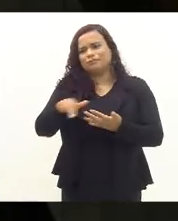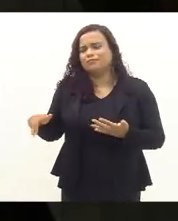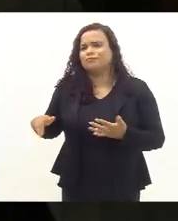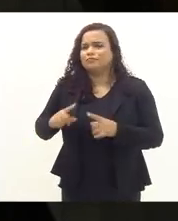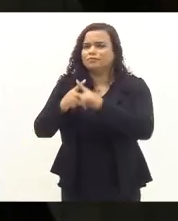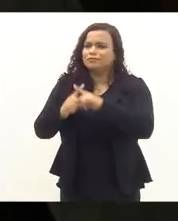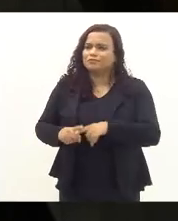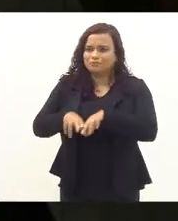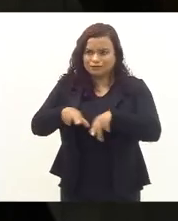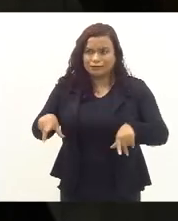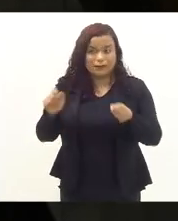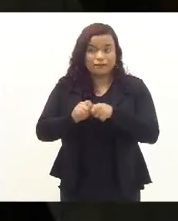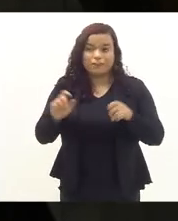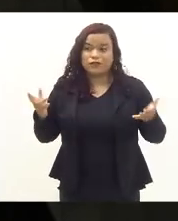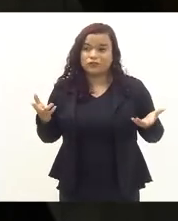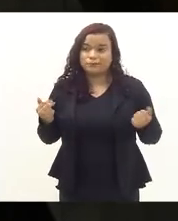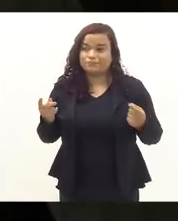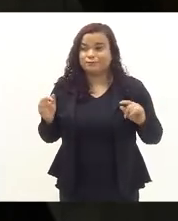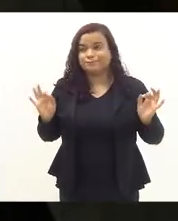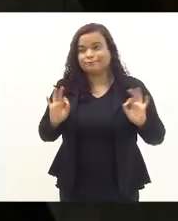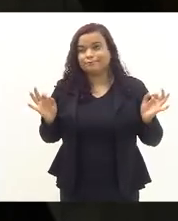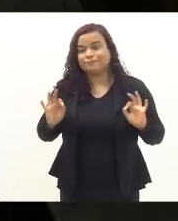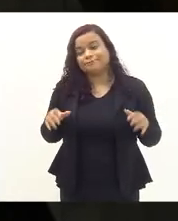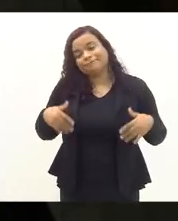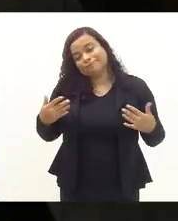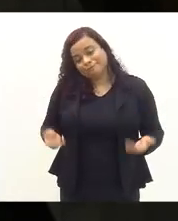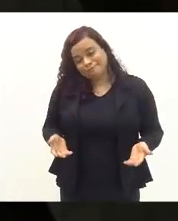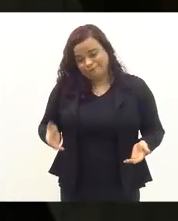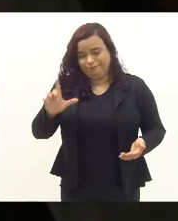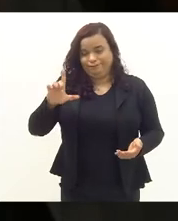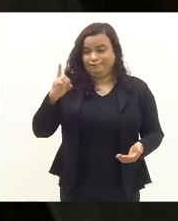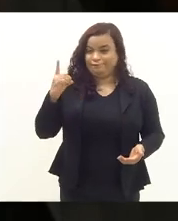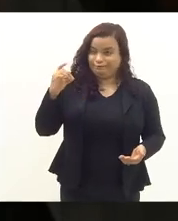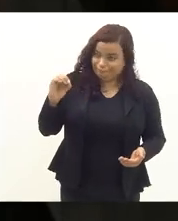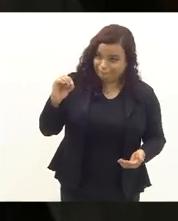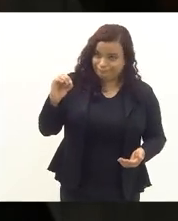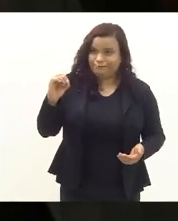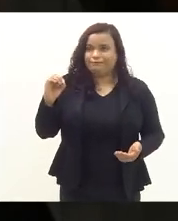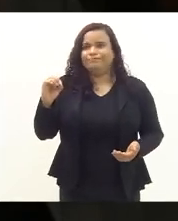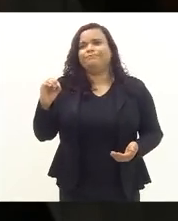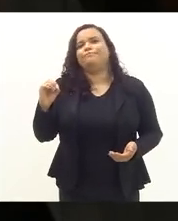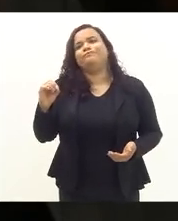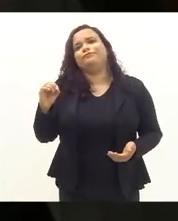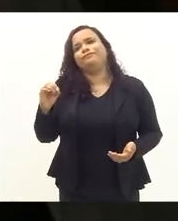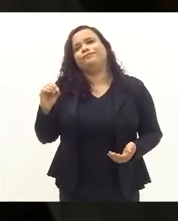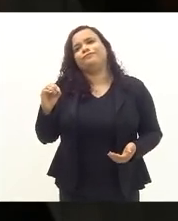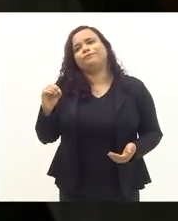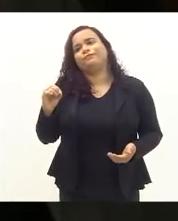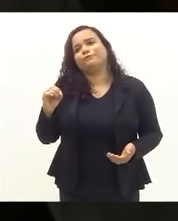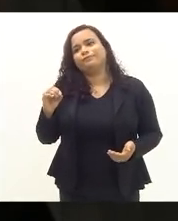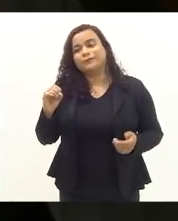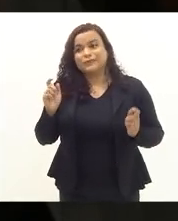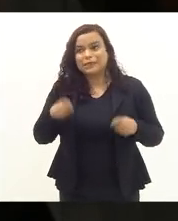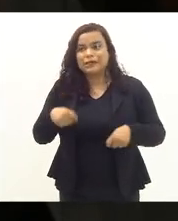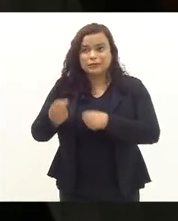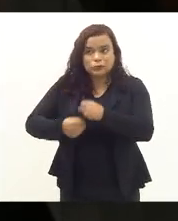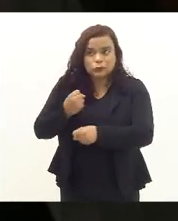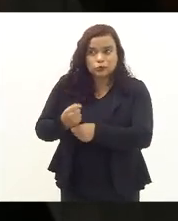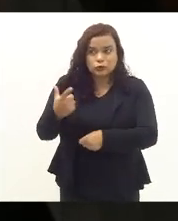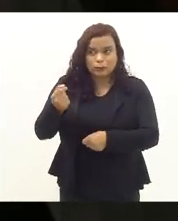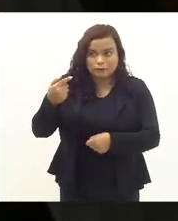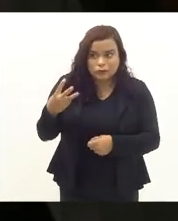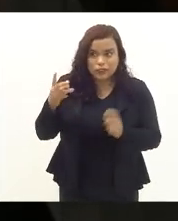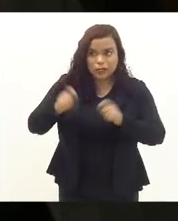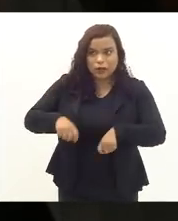os desafios não fez não fez e aí não da régua nem compasso para que isso aconteça em 2023